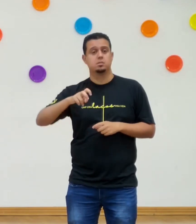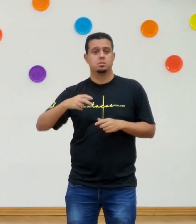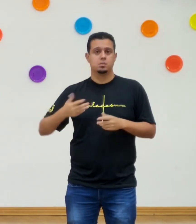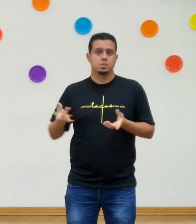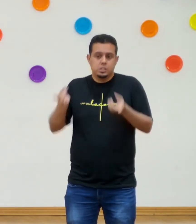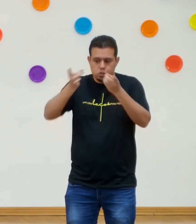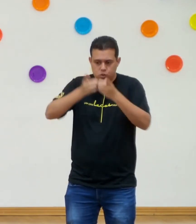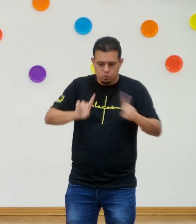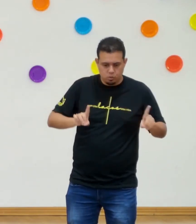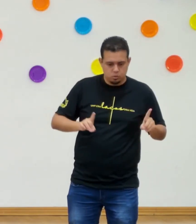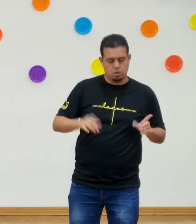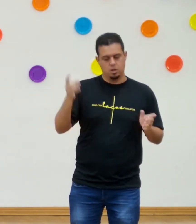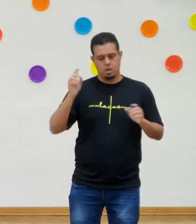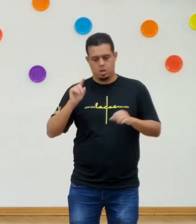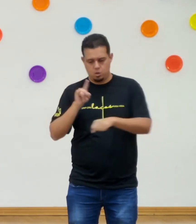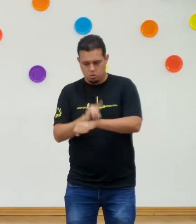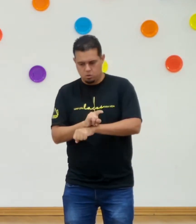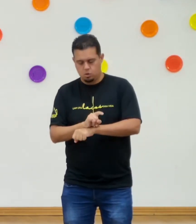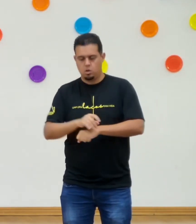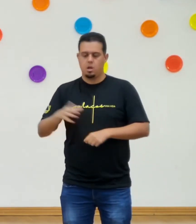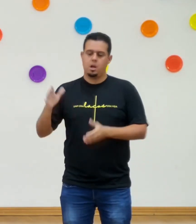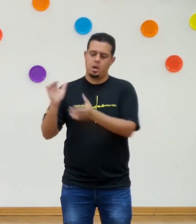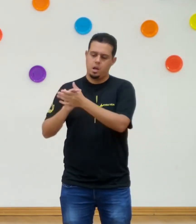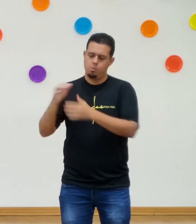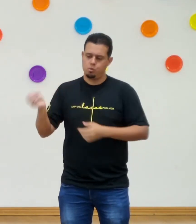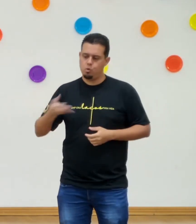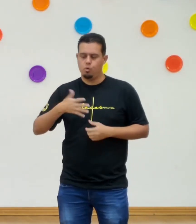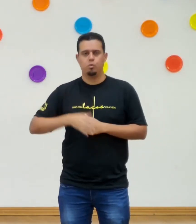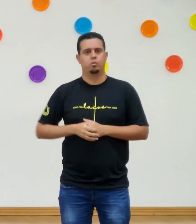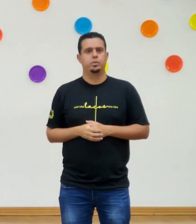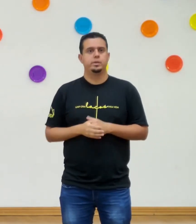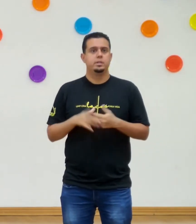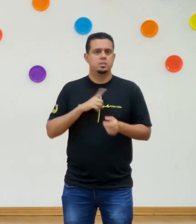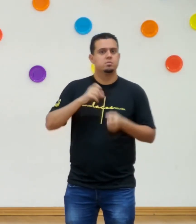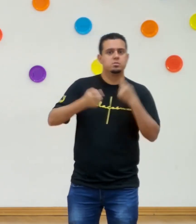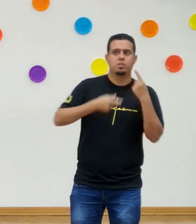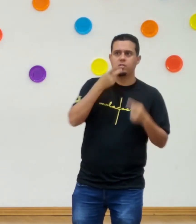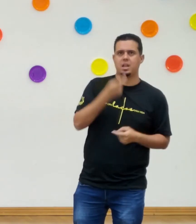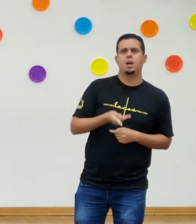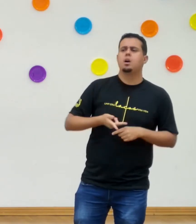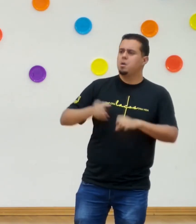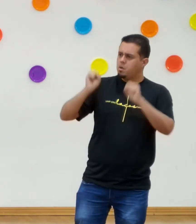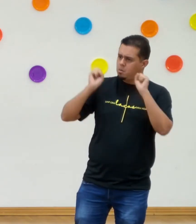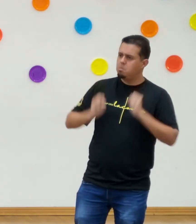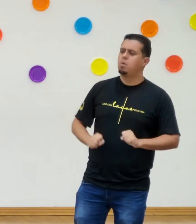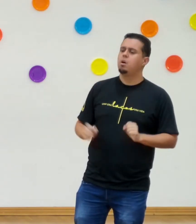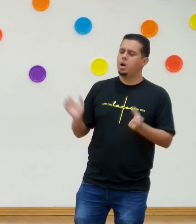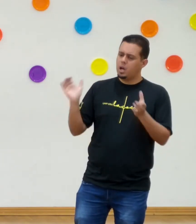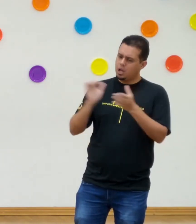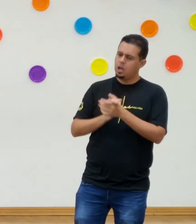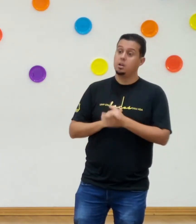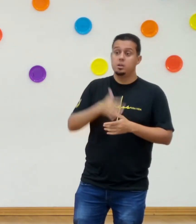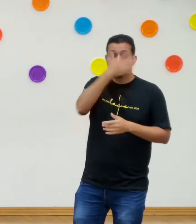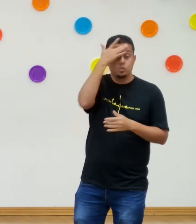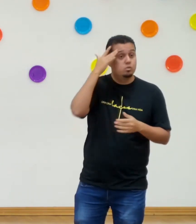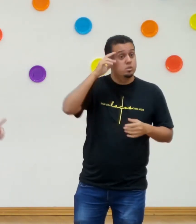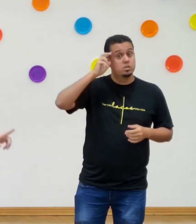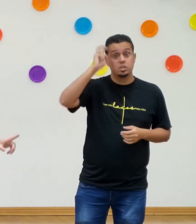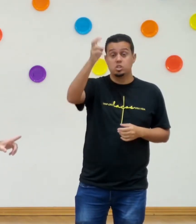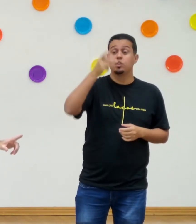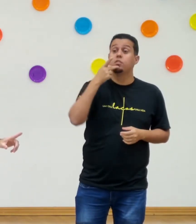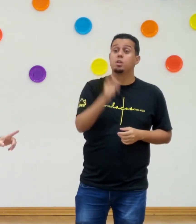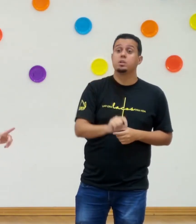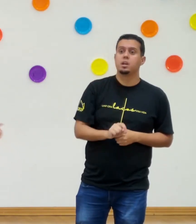Divórcio, adultério, novo casamento. Pode casar de novo? Não pode? Tem uns que falam, gente boa, gente estudada fala, não